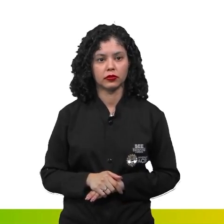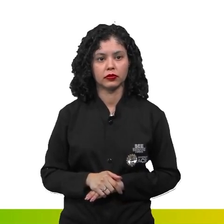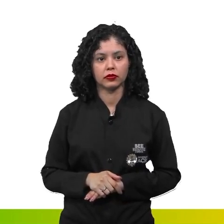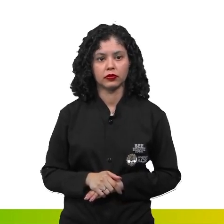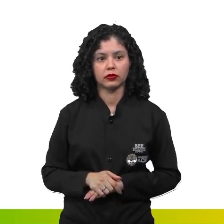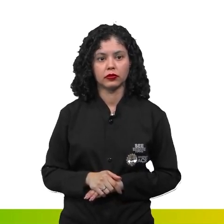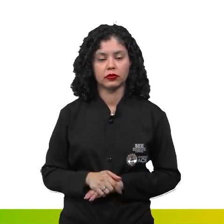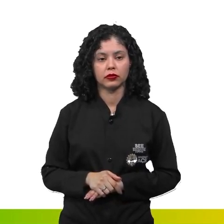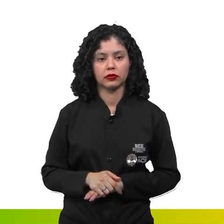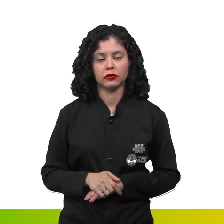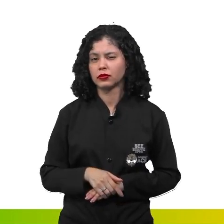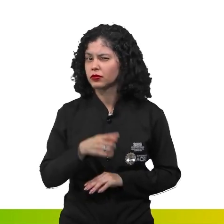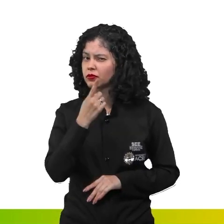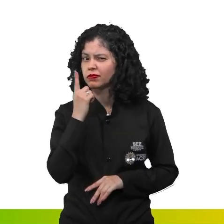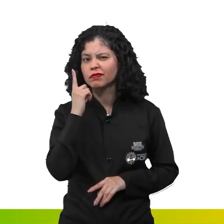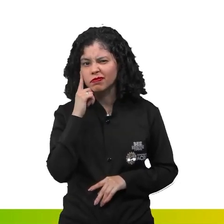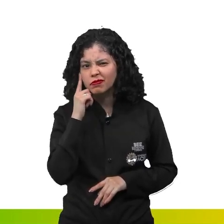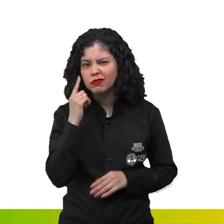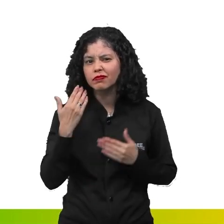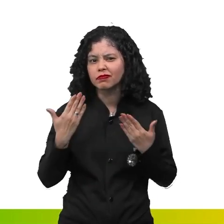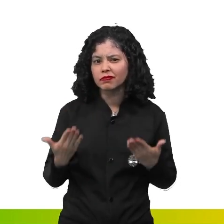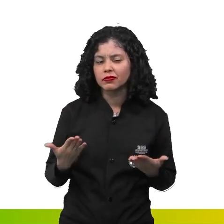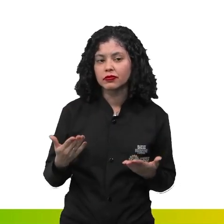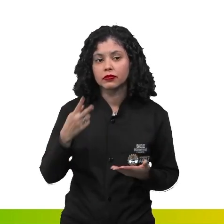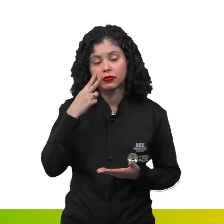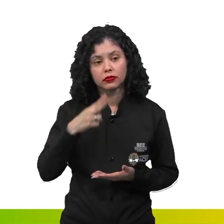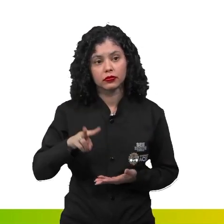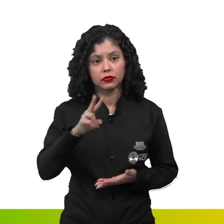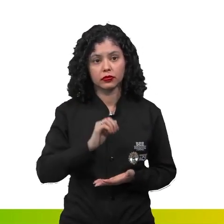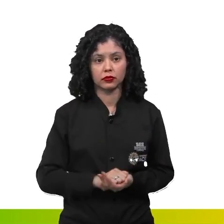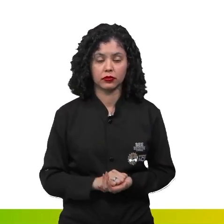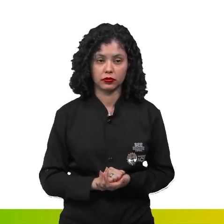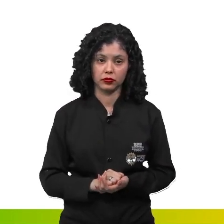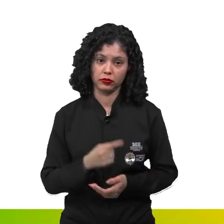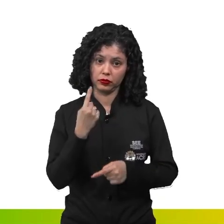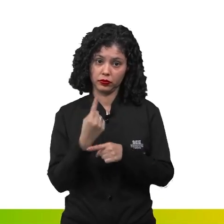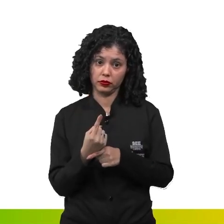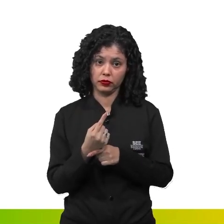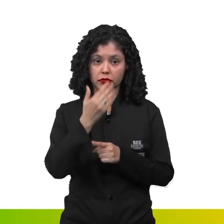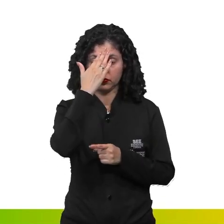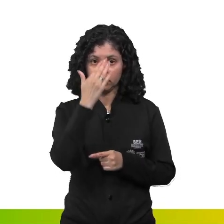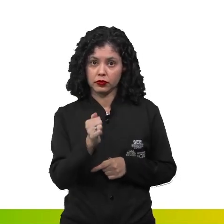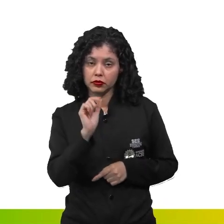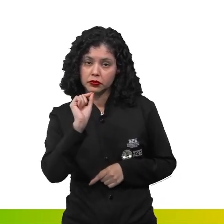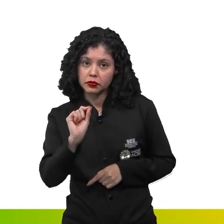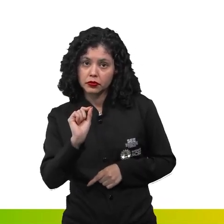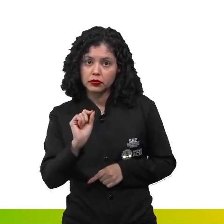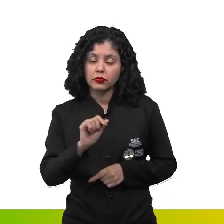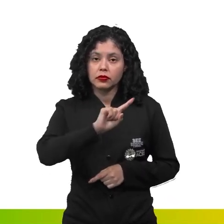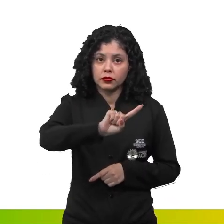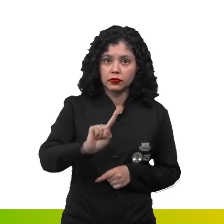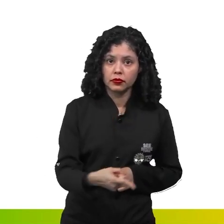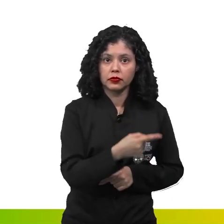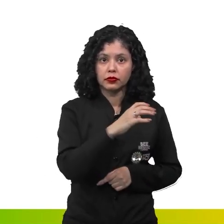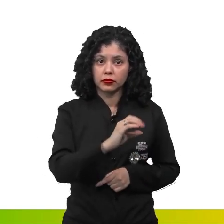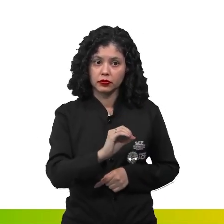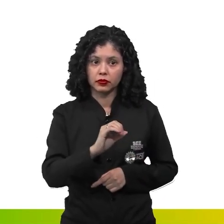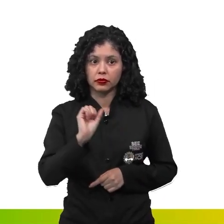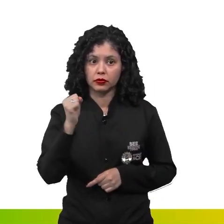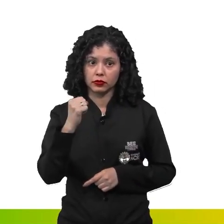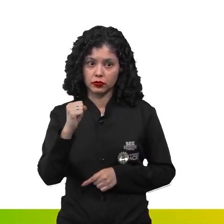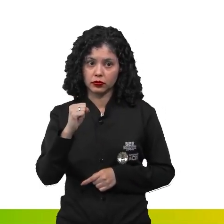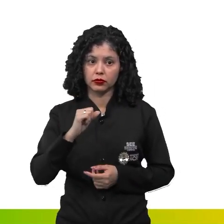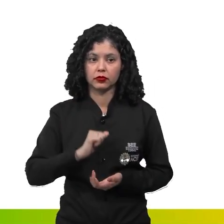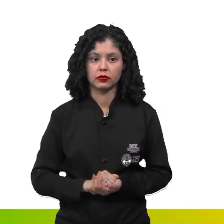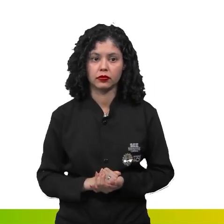diferentes. Será? Vamos lá. Um byte nós sabemos que ele é representado por 8